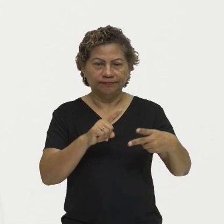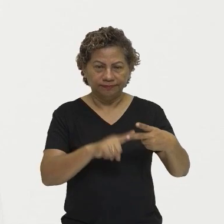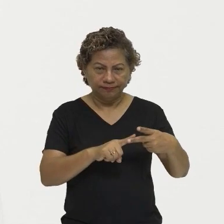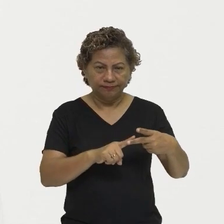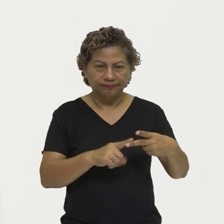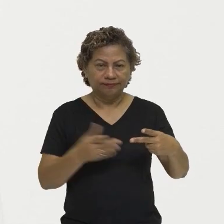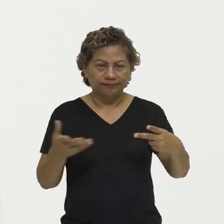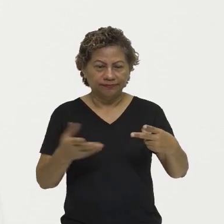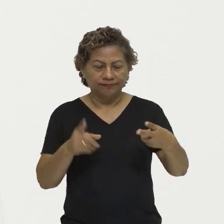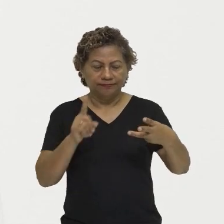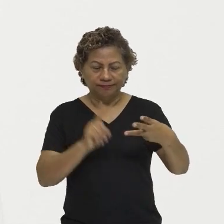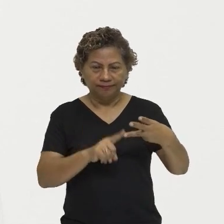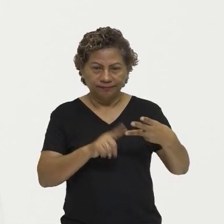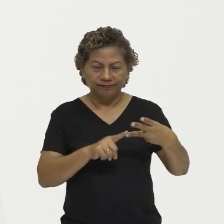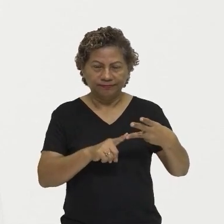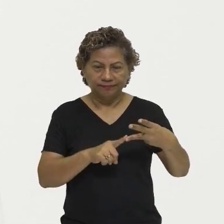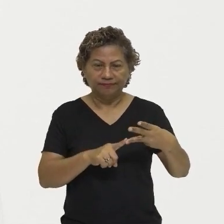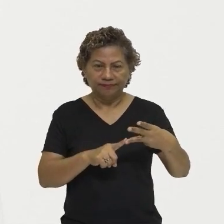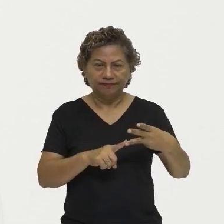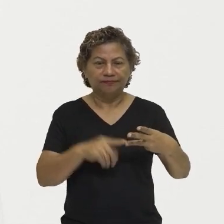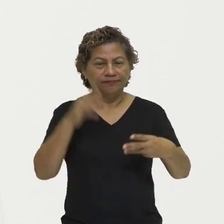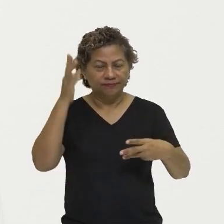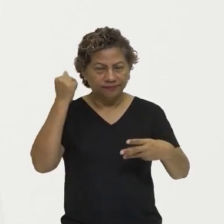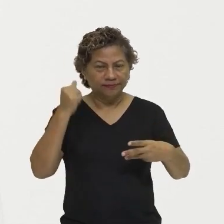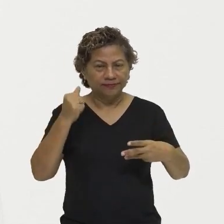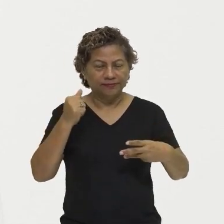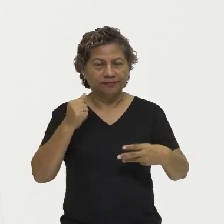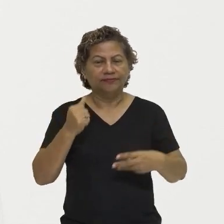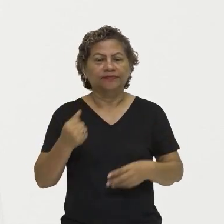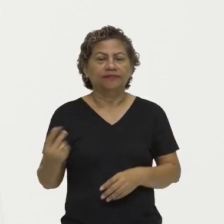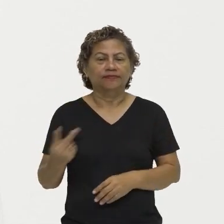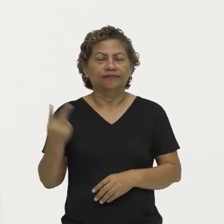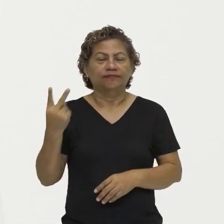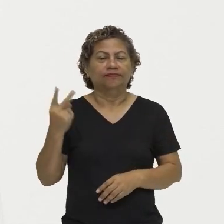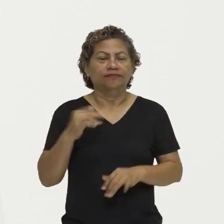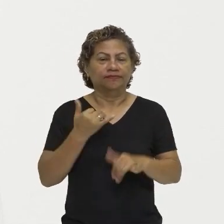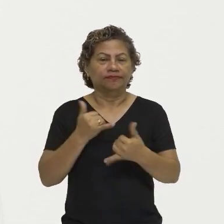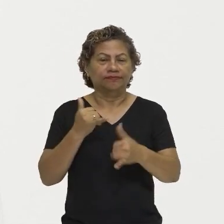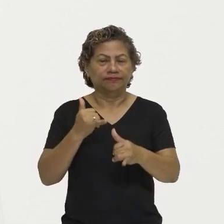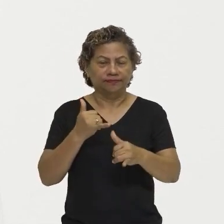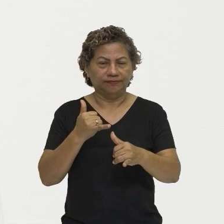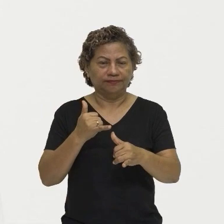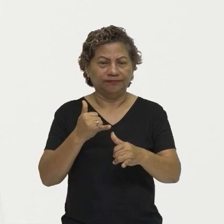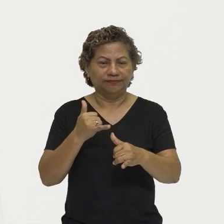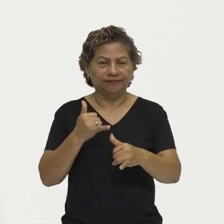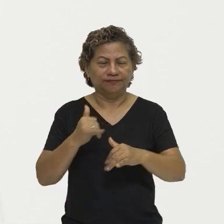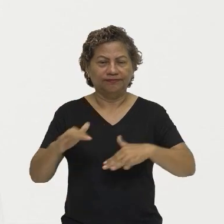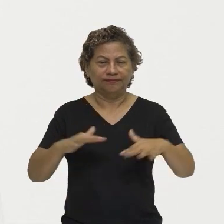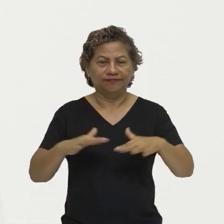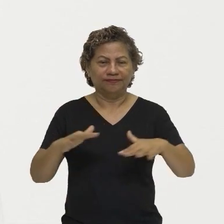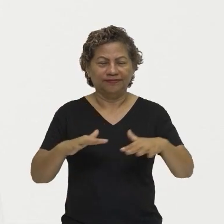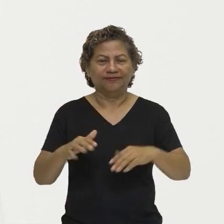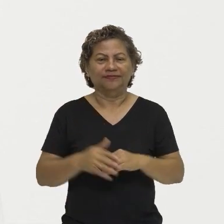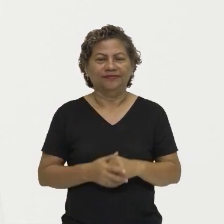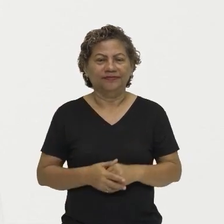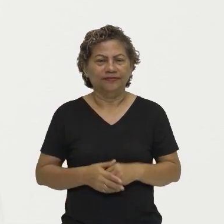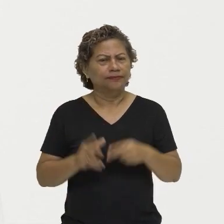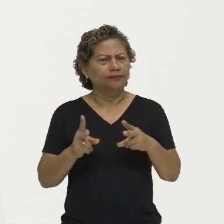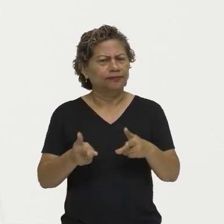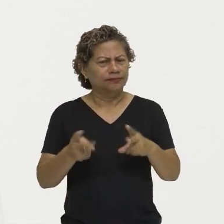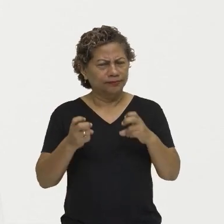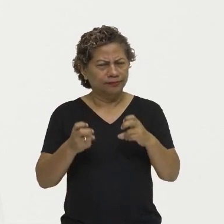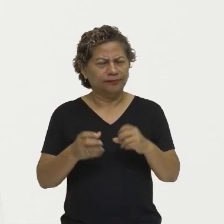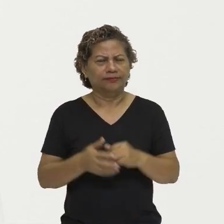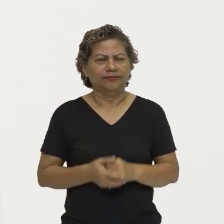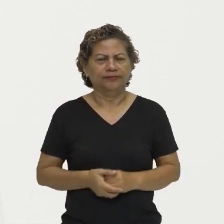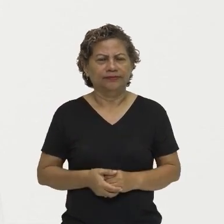potencial para obtermos o valor da energia mecânica do sistema. E olha aqui, a energia